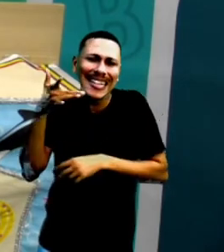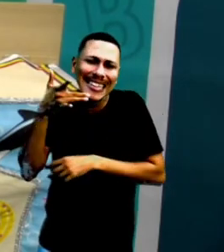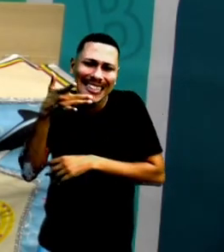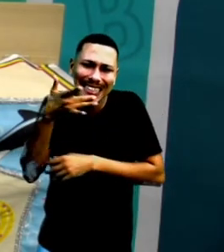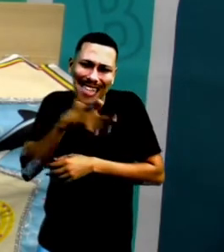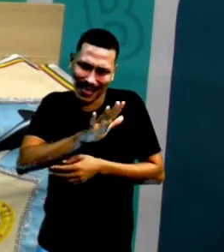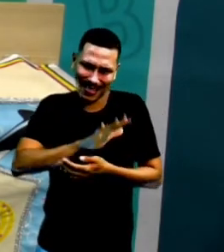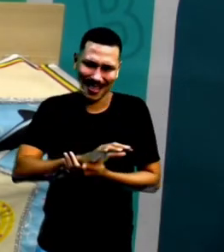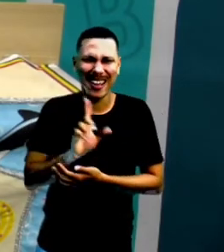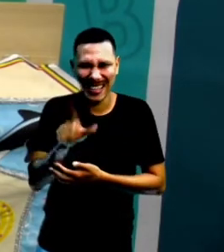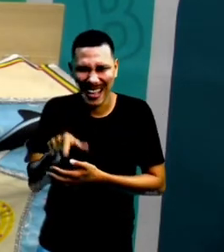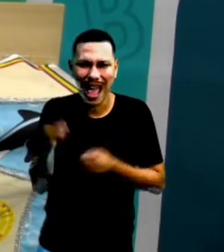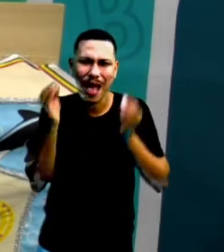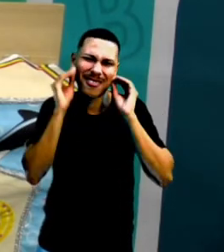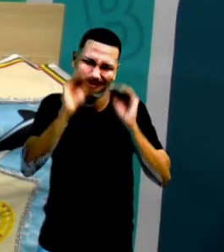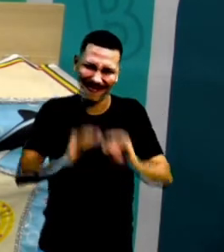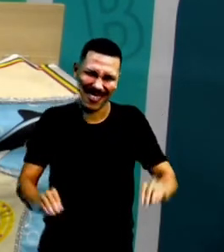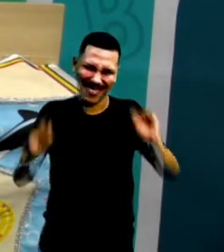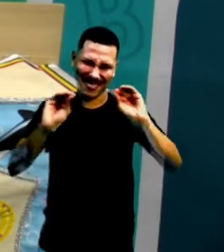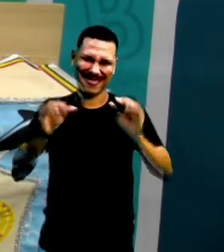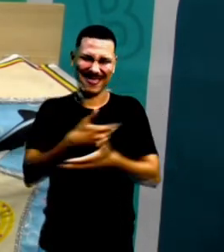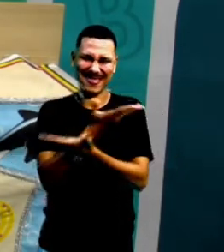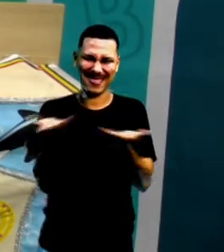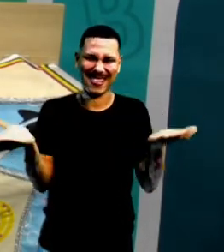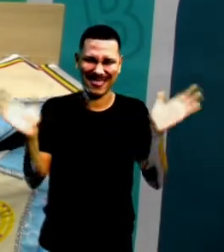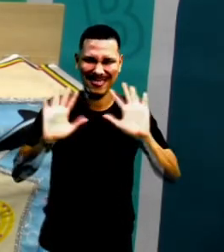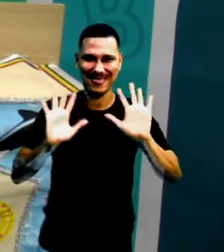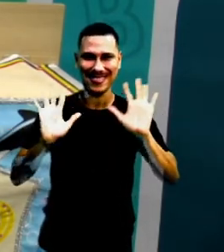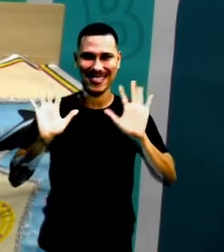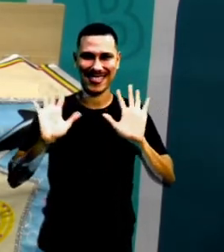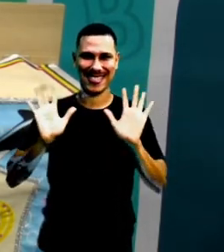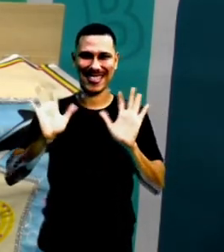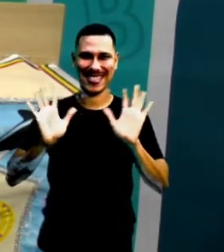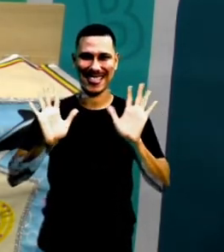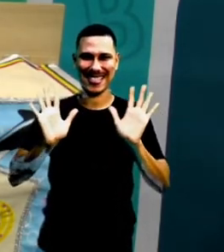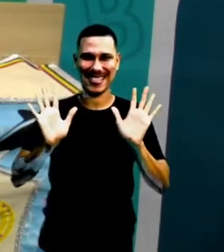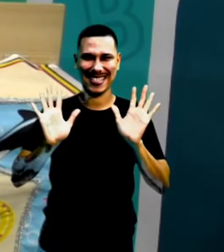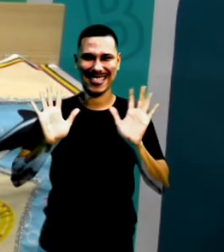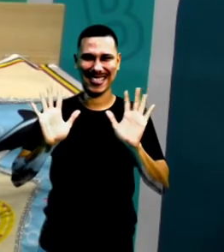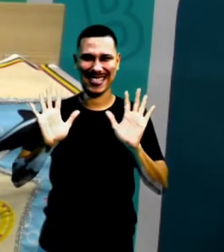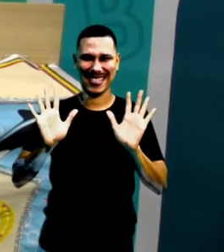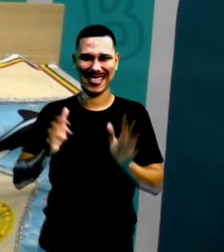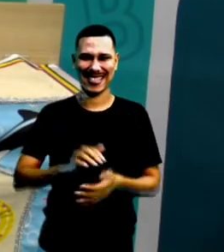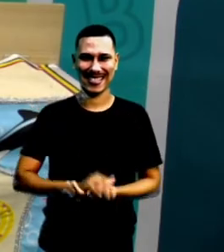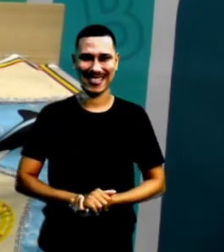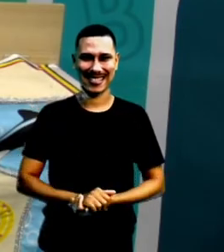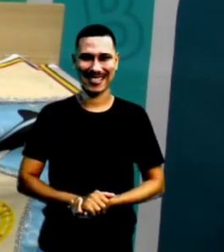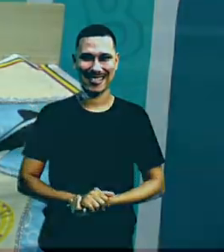Demais. Então, ó, um beijo e tchau. Ado, ado, é.